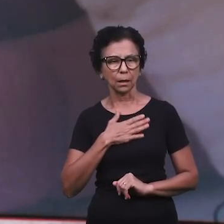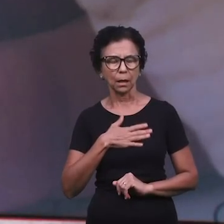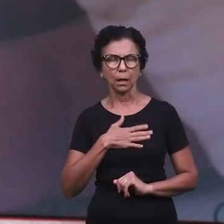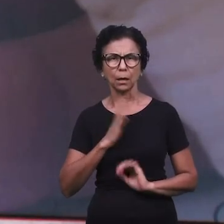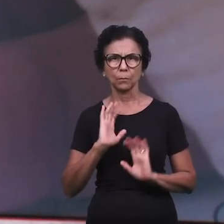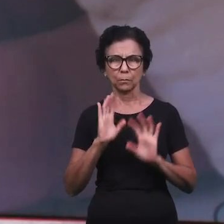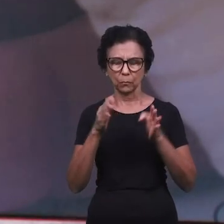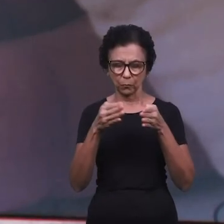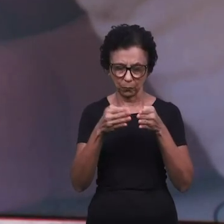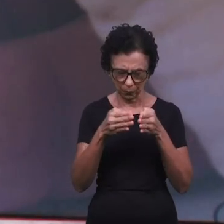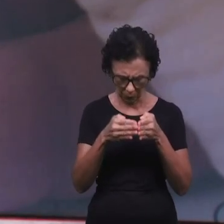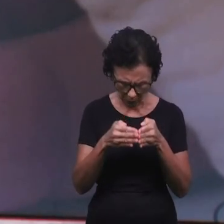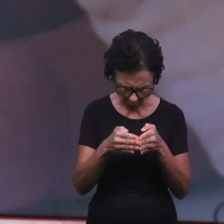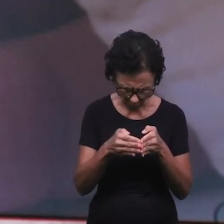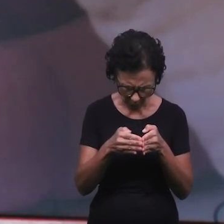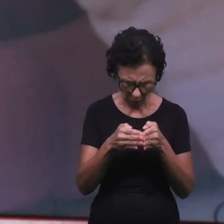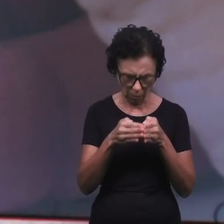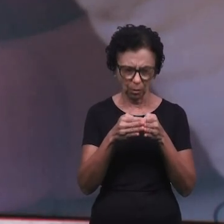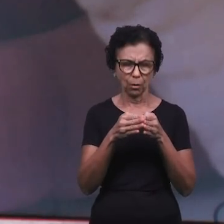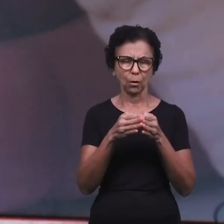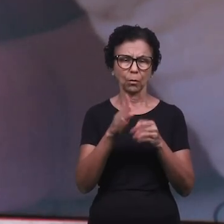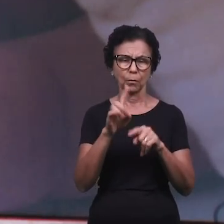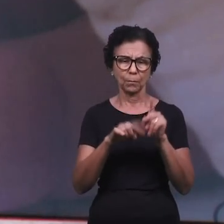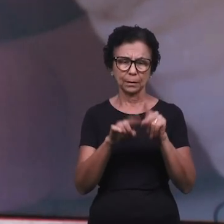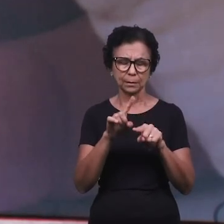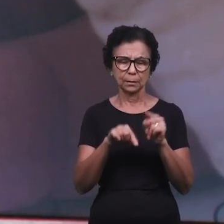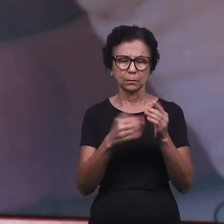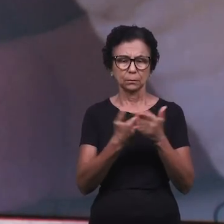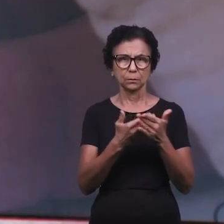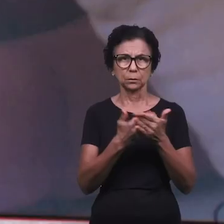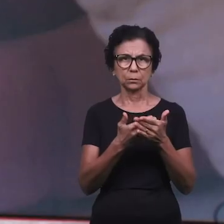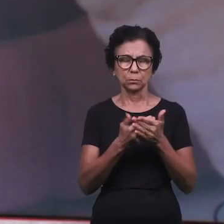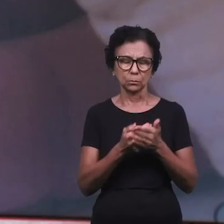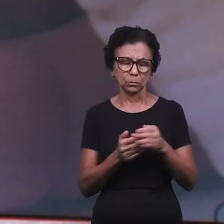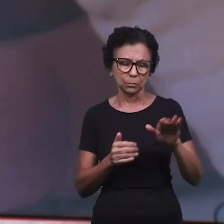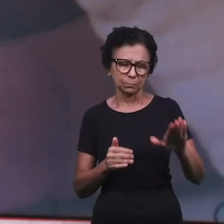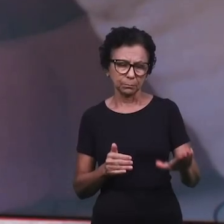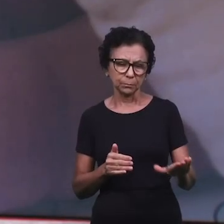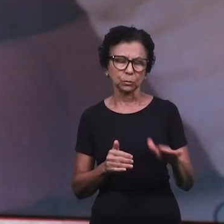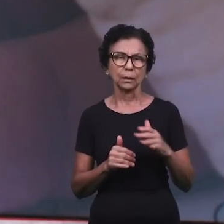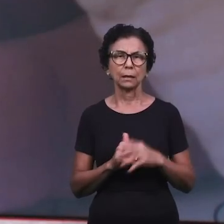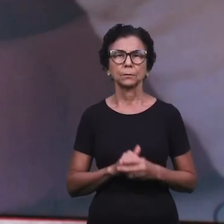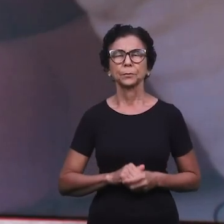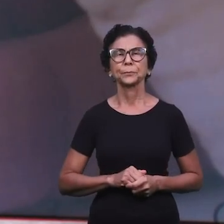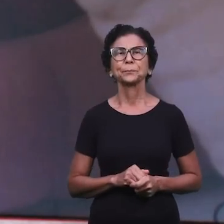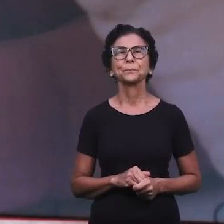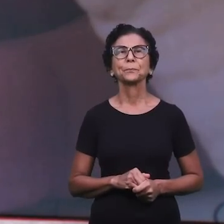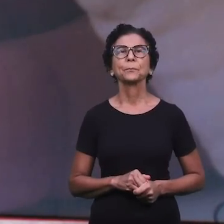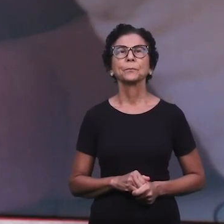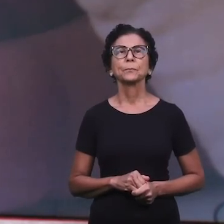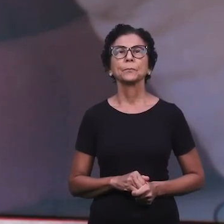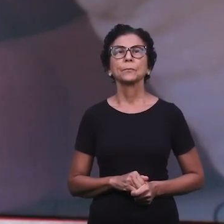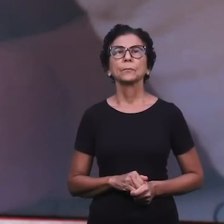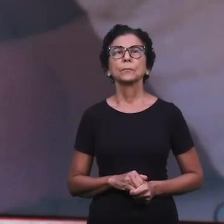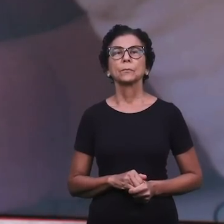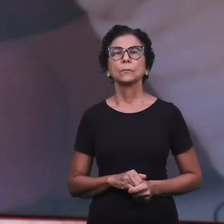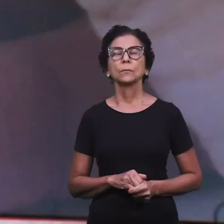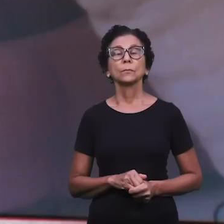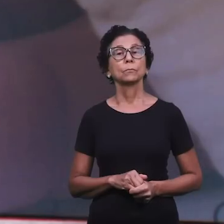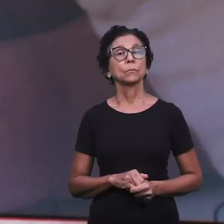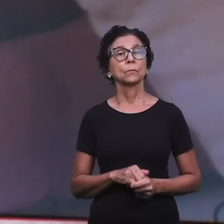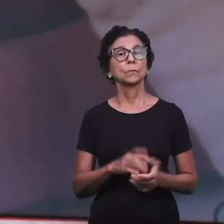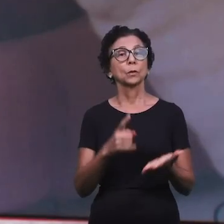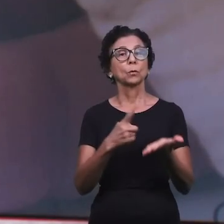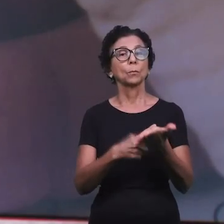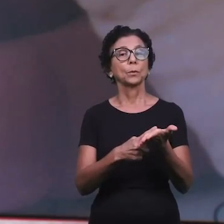uma concentração, deixar o seu material de estudo sempre ali, bem perto de você, tudo bem? Comprometimento com